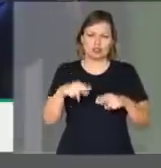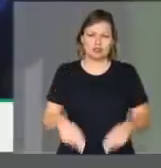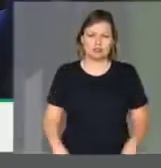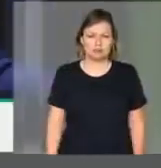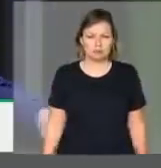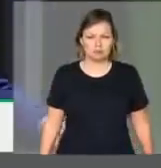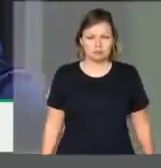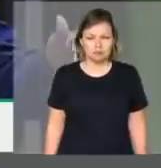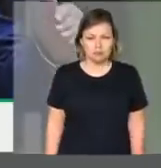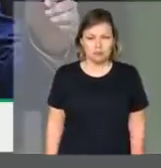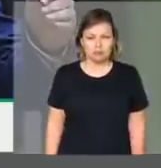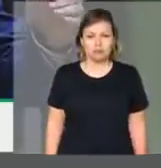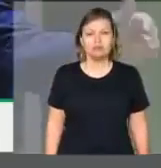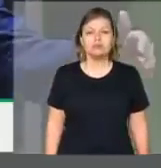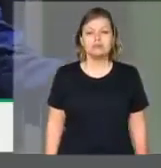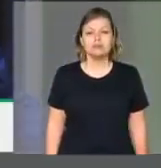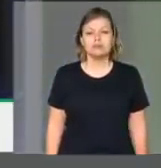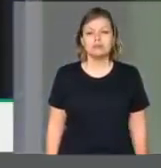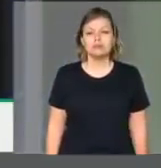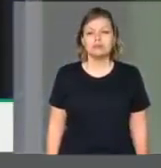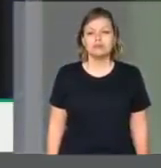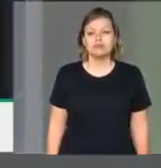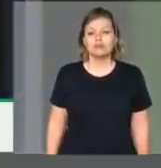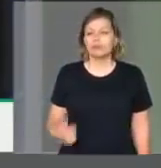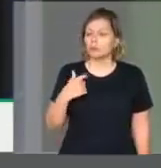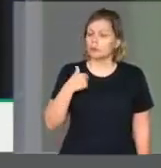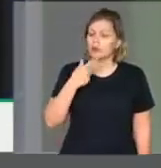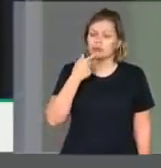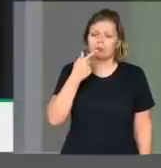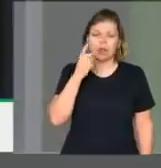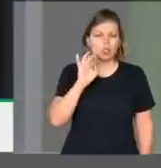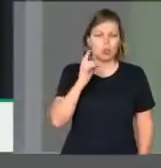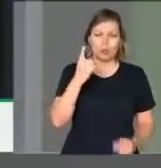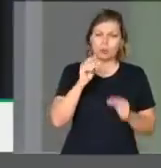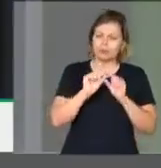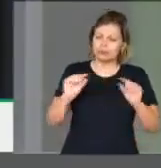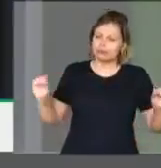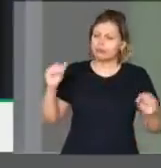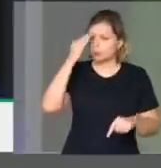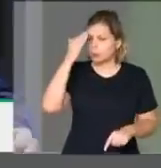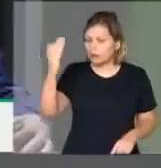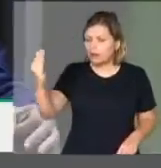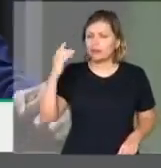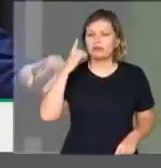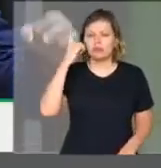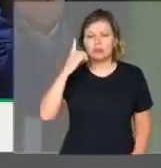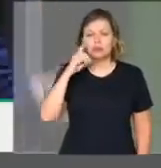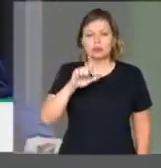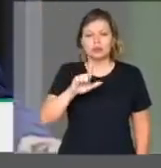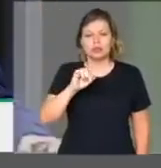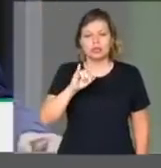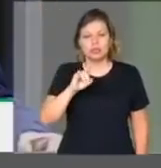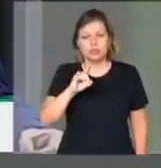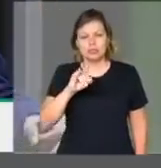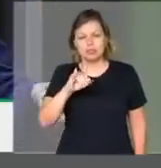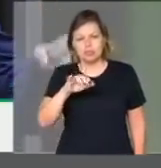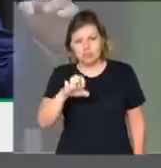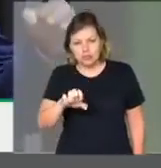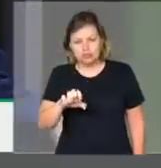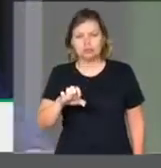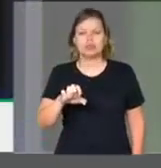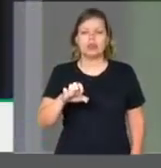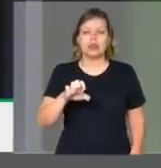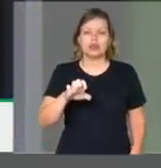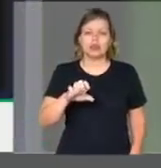Eu termino com uma frase, não vou nem utilizar 1 minuto para dizer obrigado, deputada Lídice. A luta